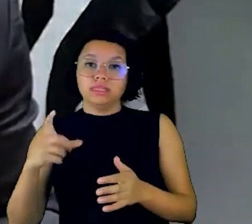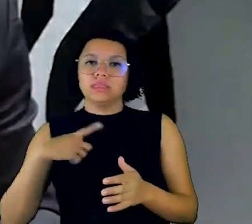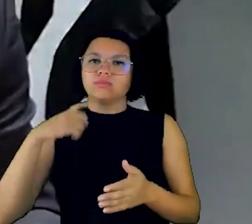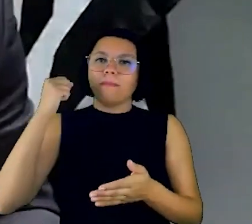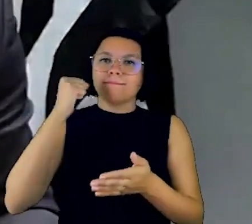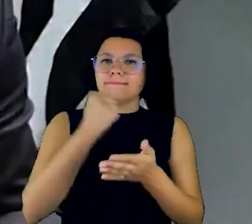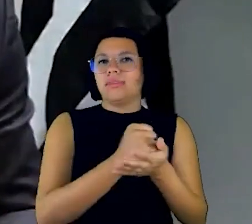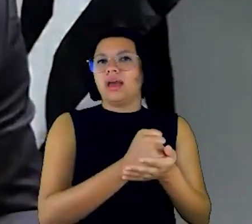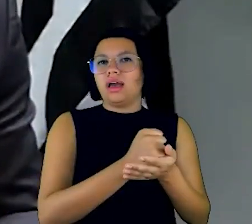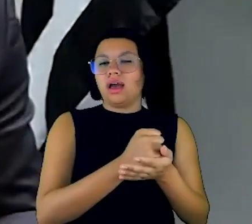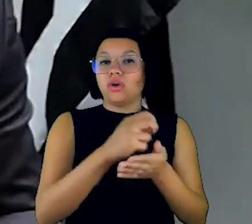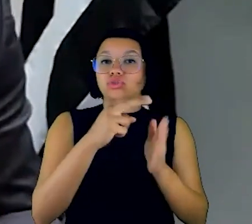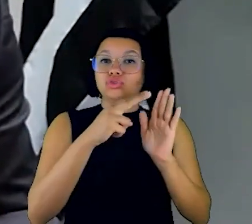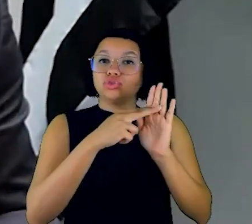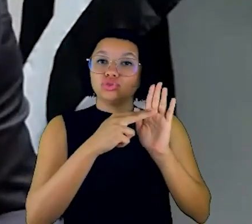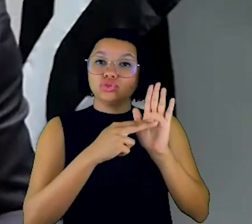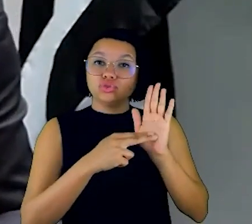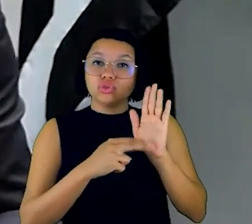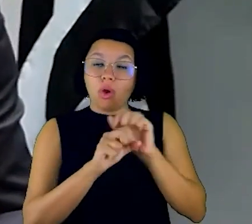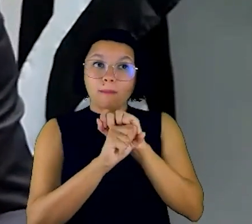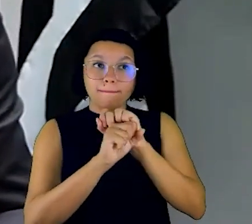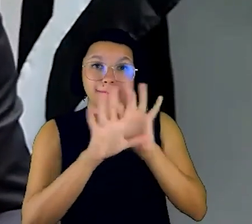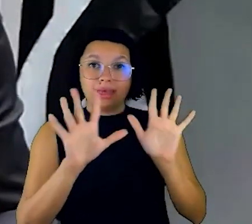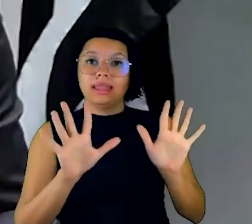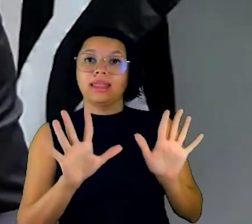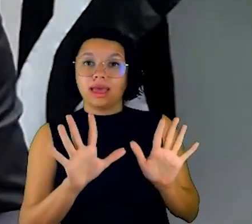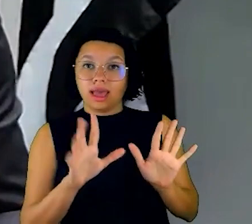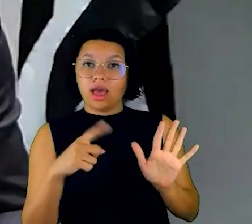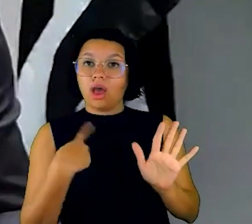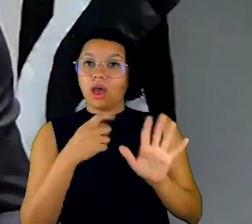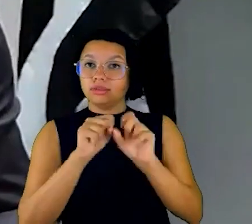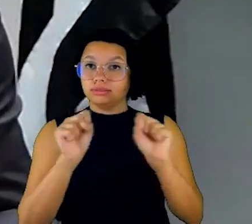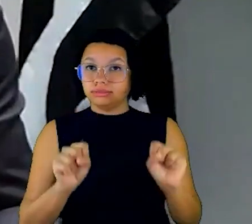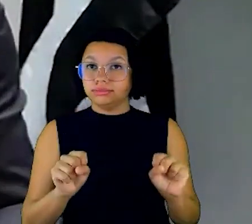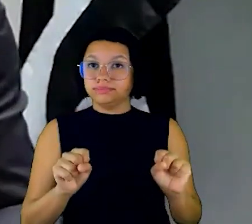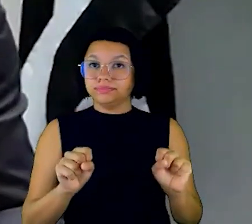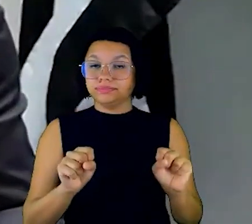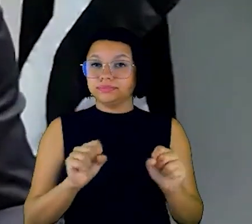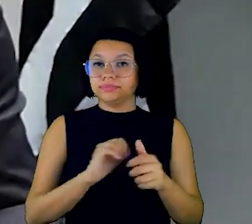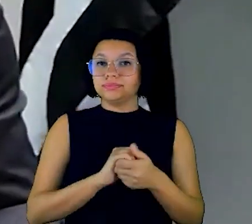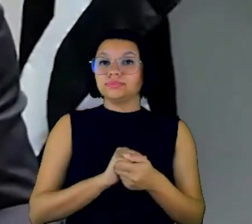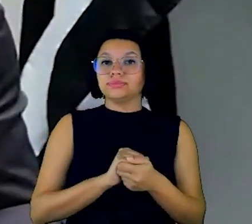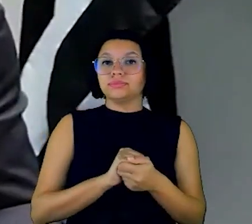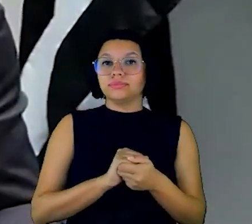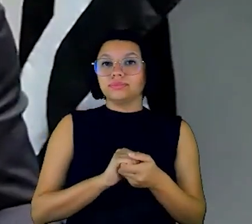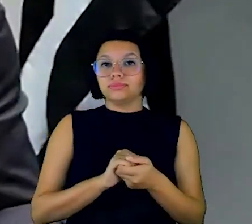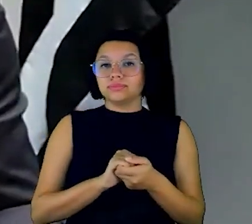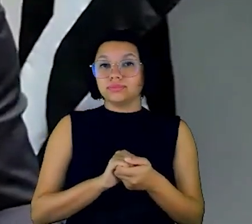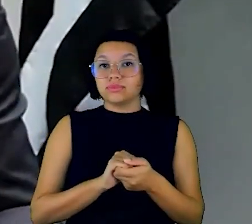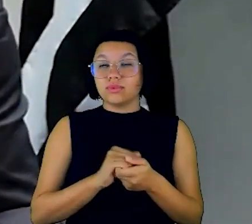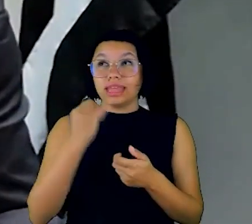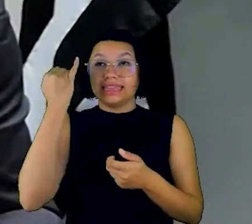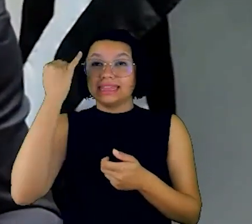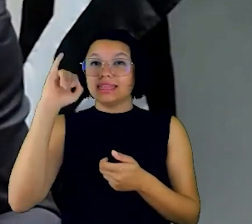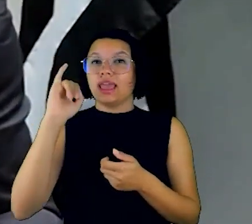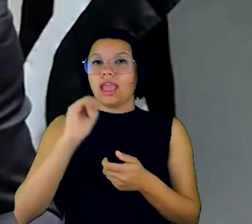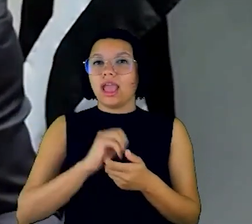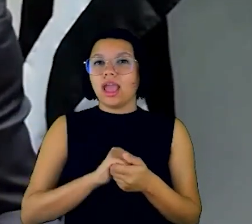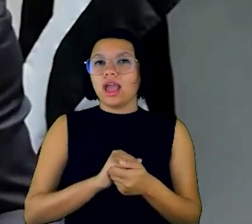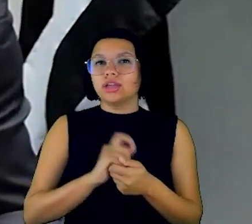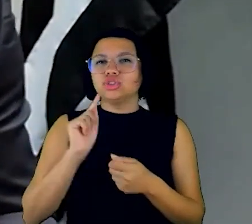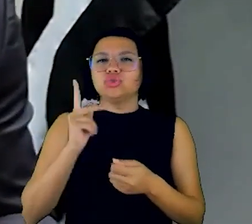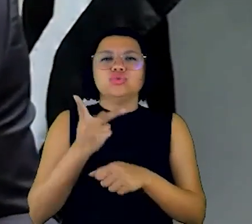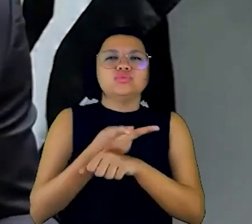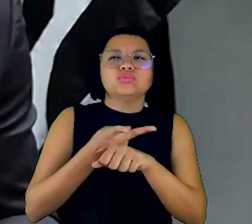um marco normativo muito claro no nosso sistema. E a ideia